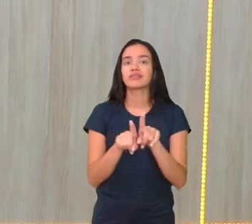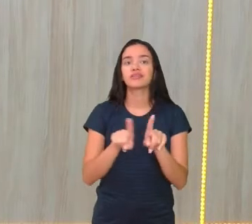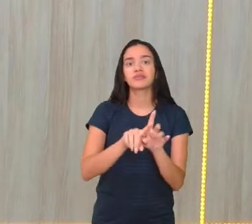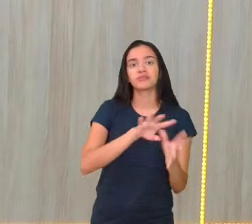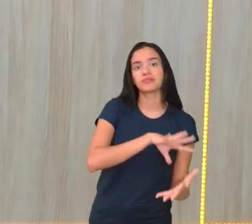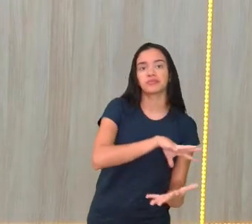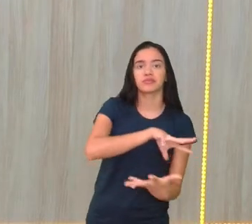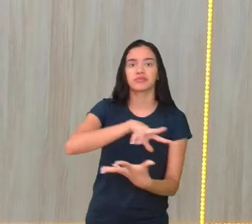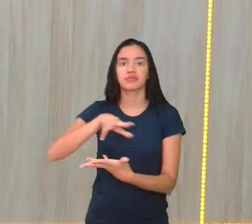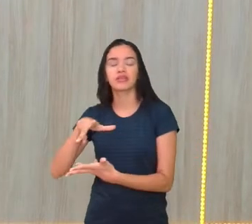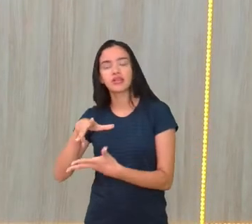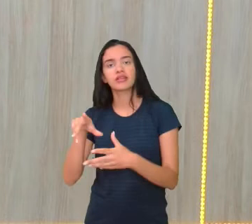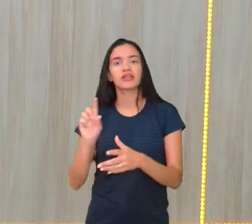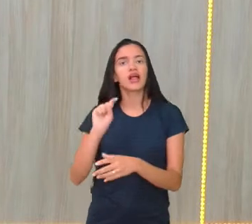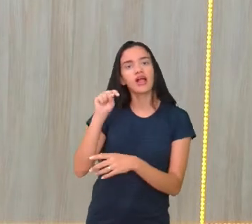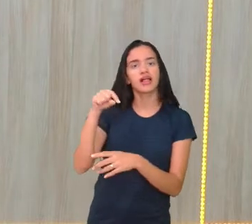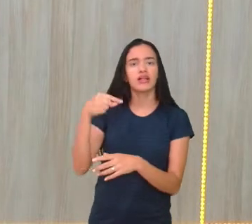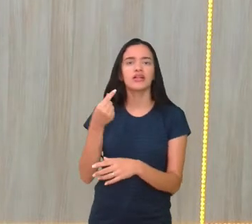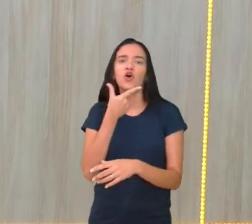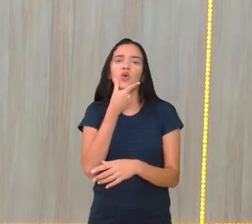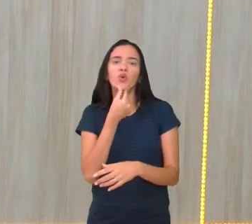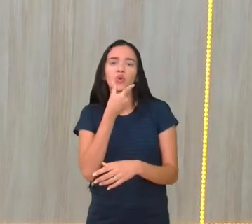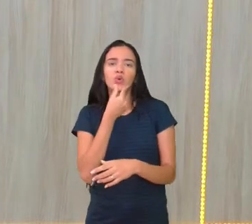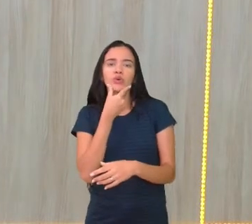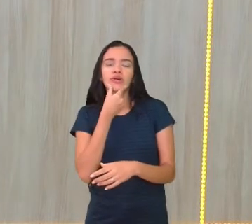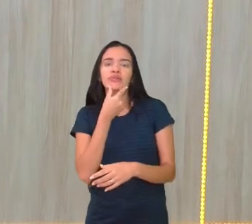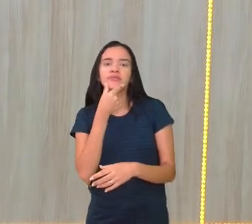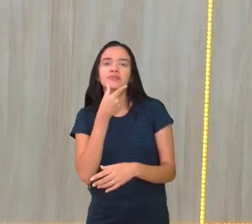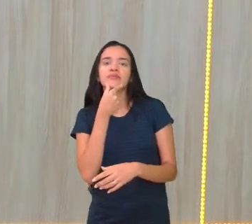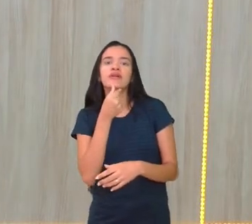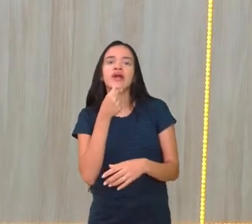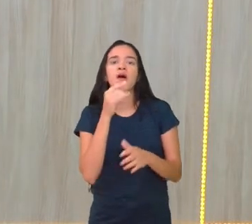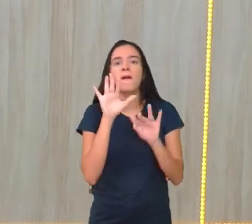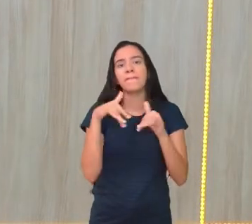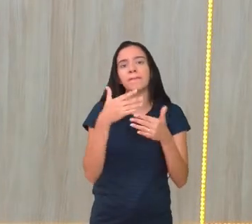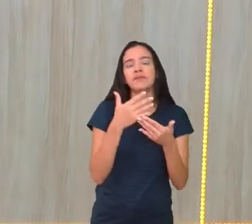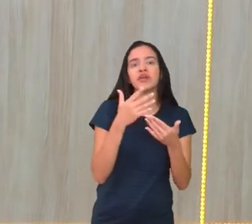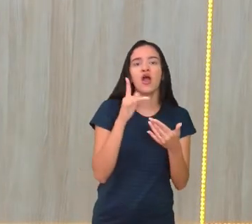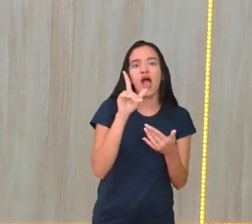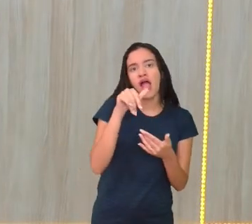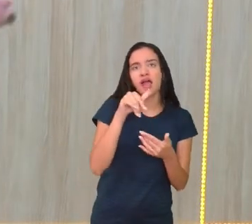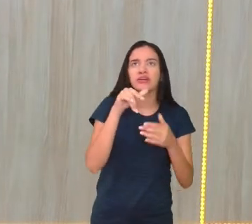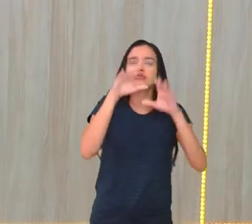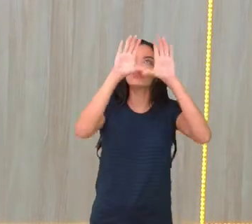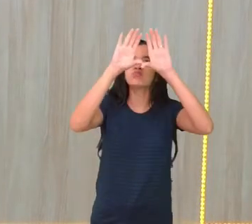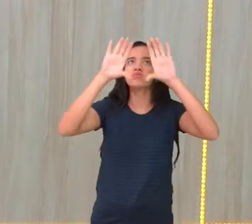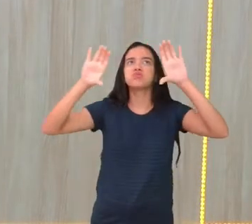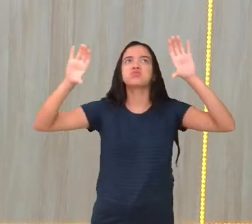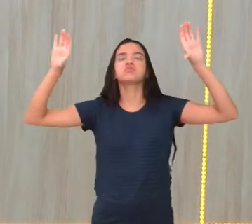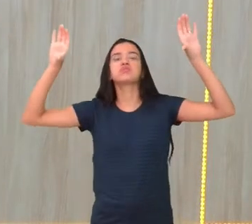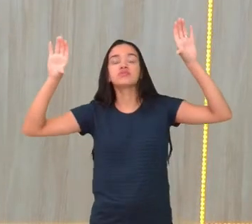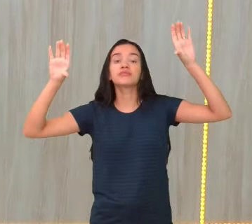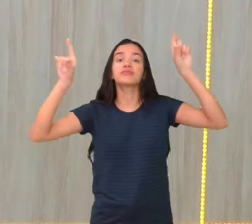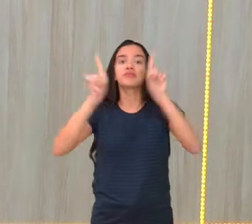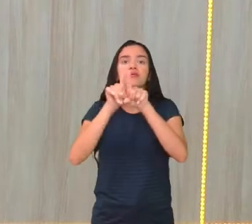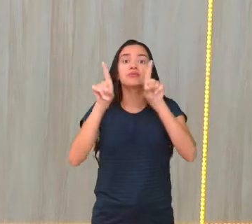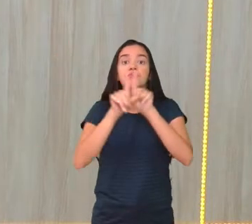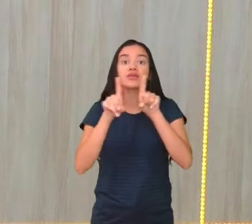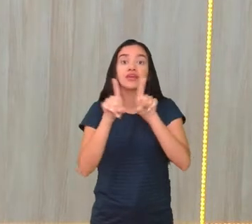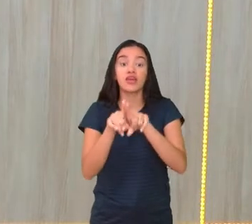Terra, inclusive, né, depois do homem ter ido ao espaço, ter registrado a Terra